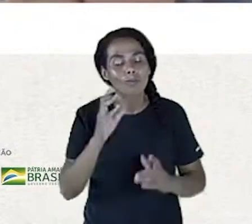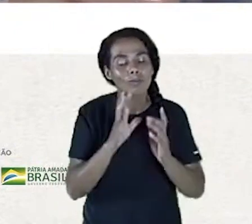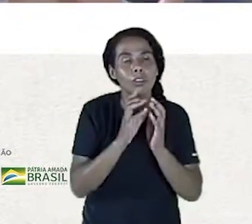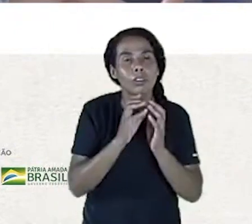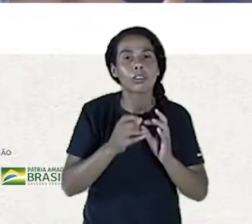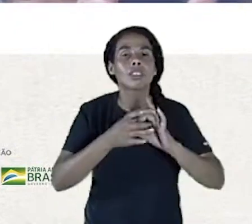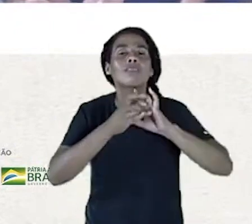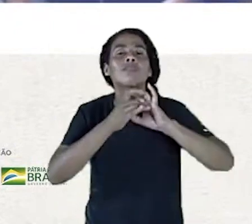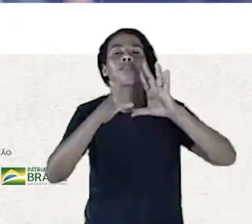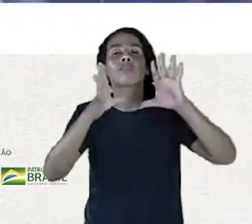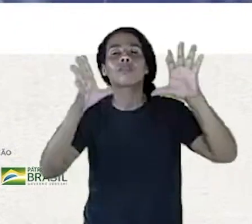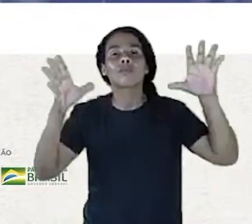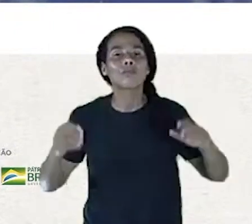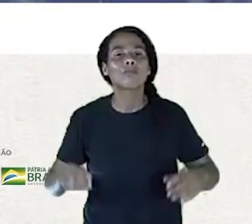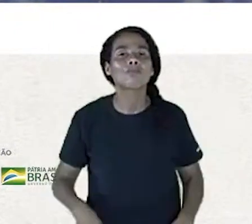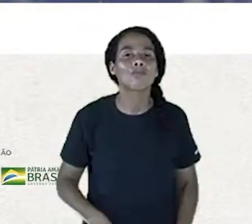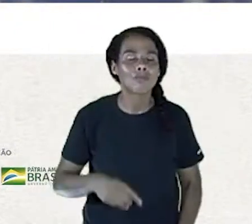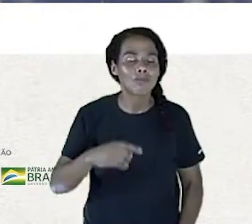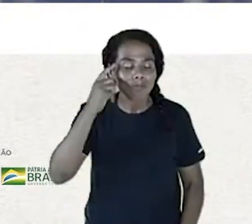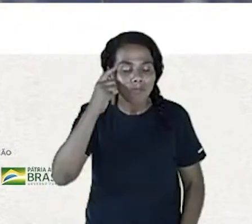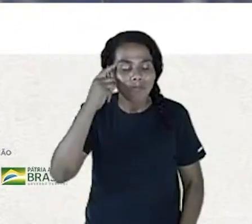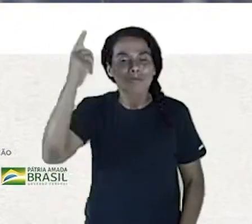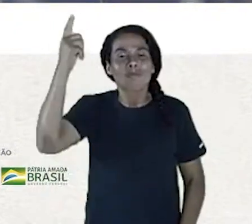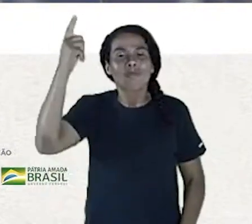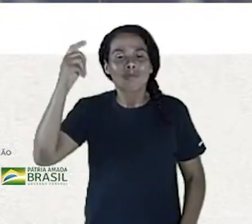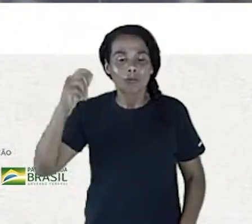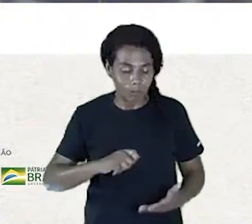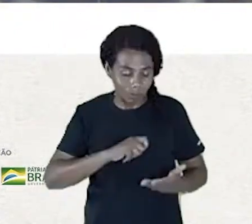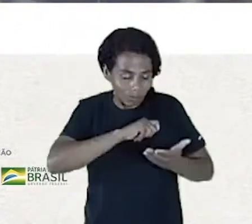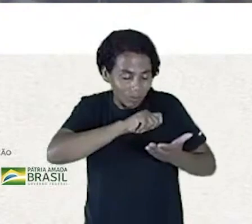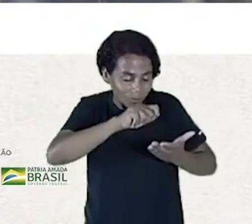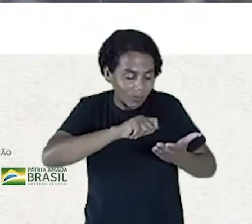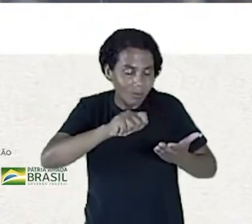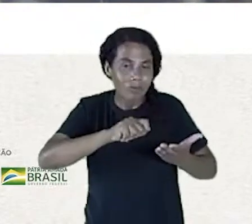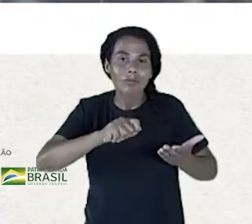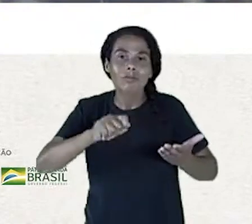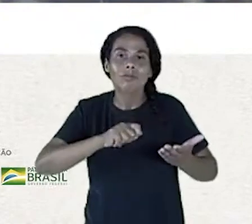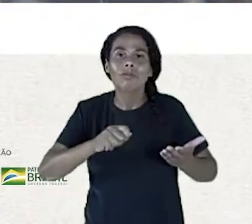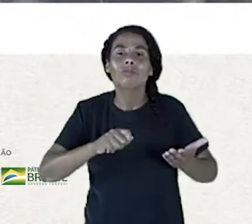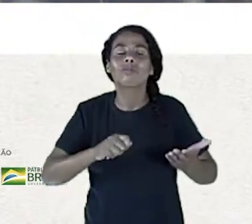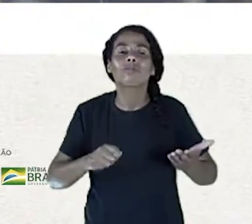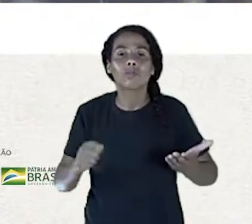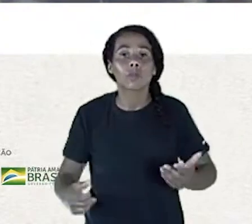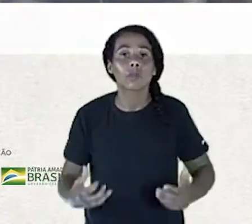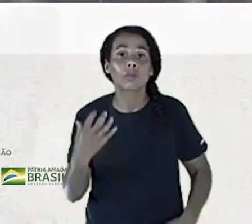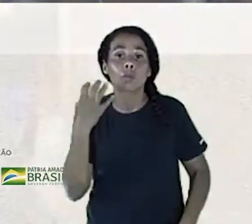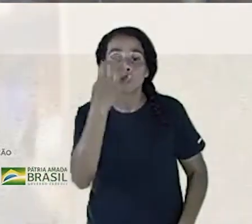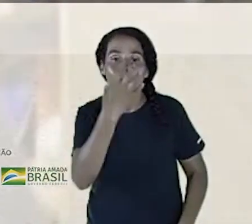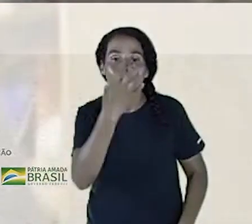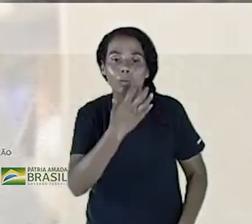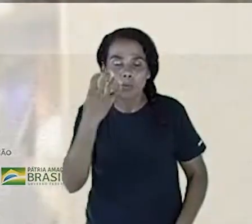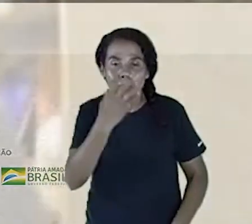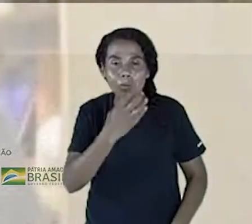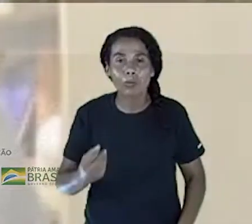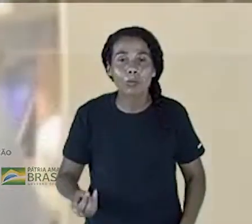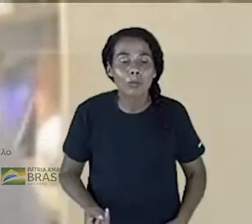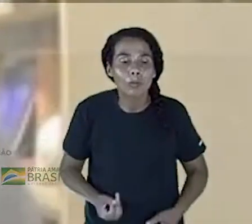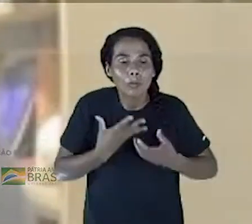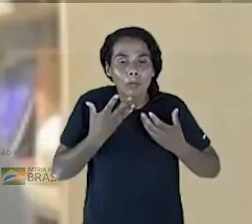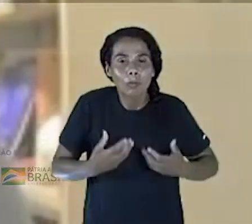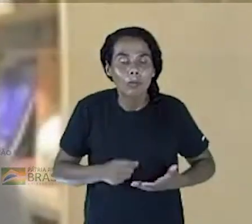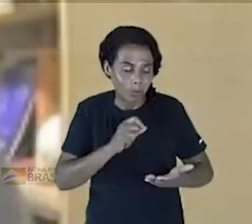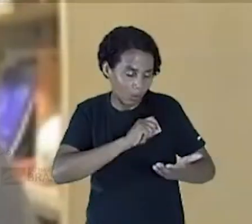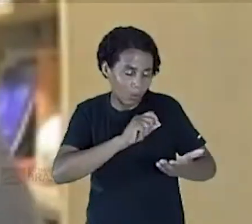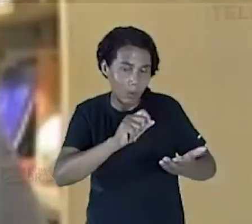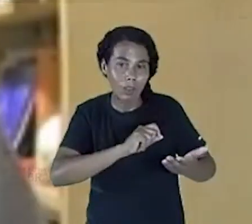E depois porque ele adota mestres espirituais desde o começo de tudo, como Yogananda